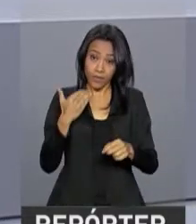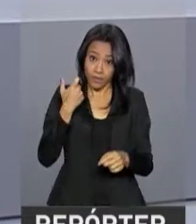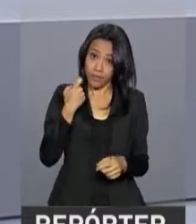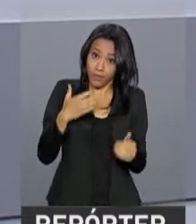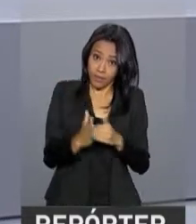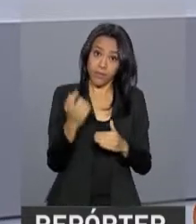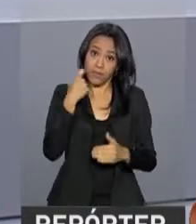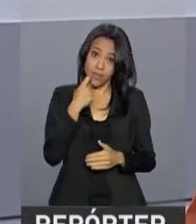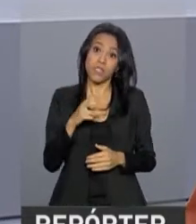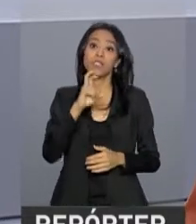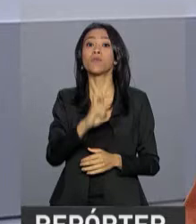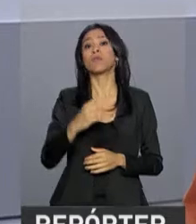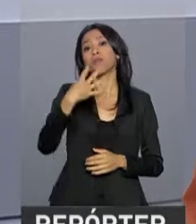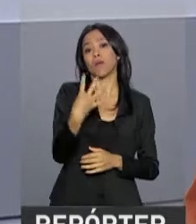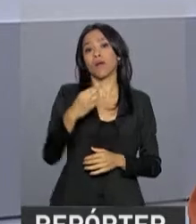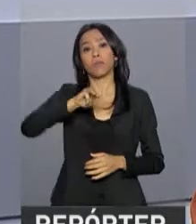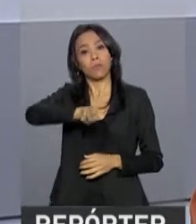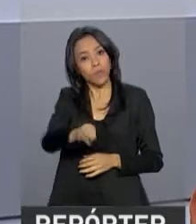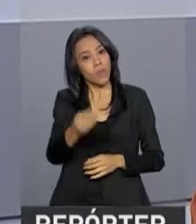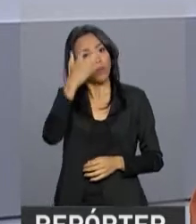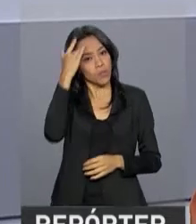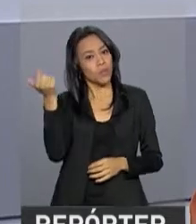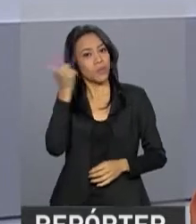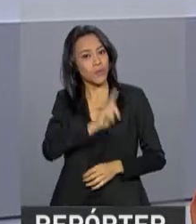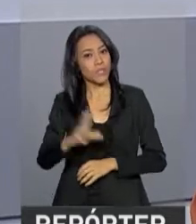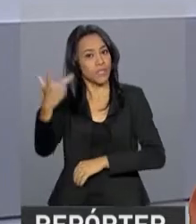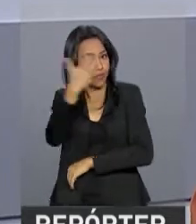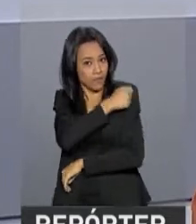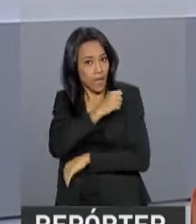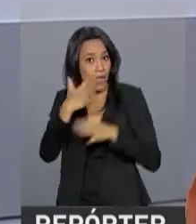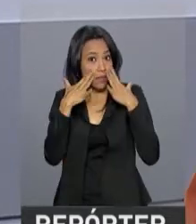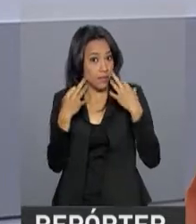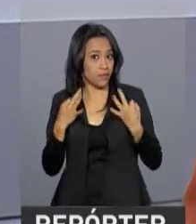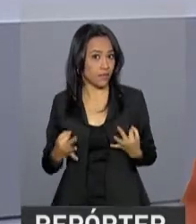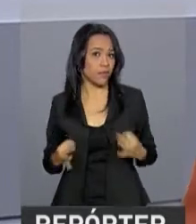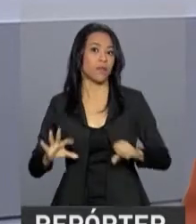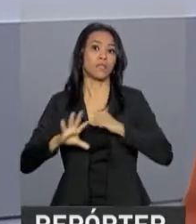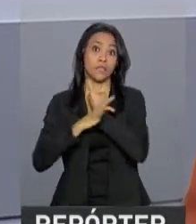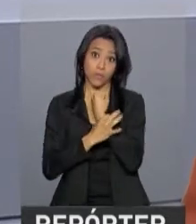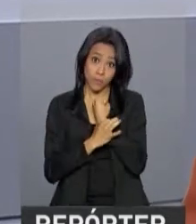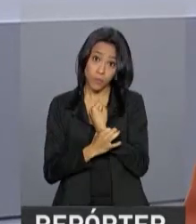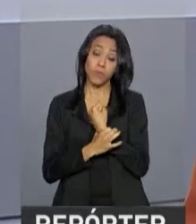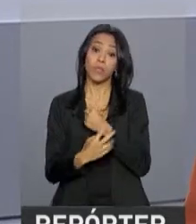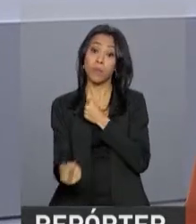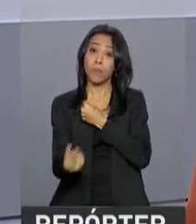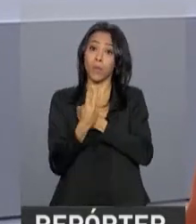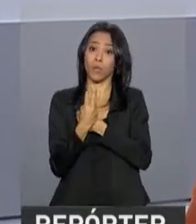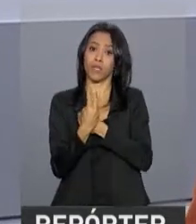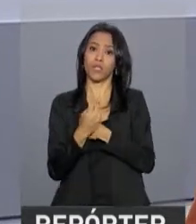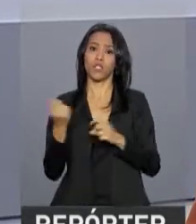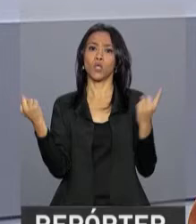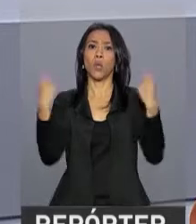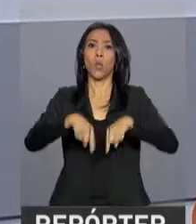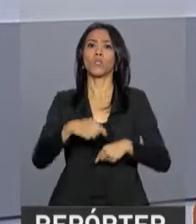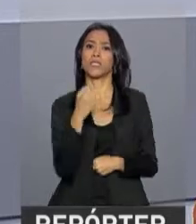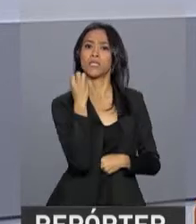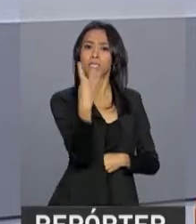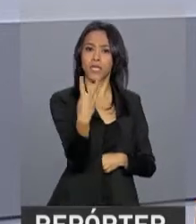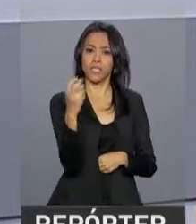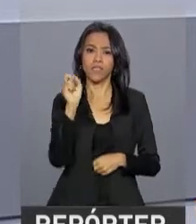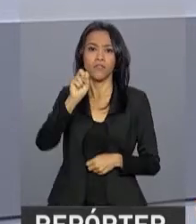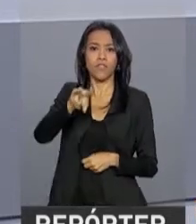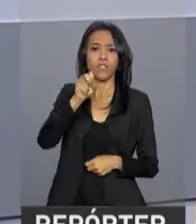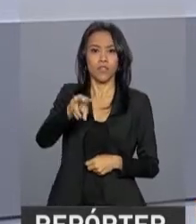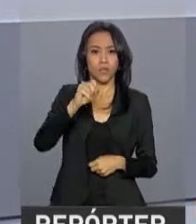de pessoas sejam vacinadas e atenção a vacina é segura e protege contra três tipos de vírus que mais circulam no hemisfério